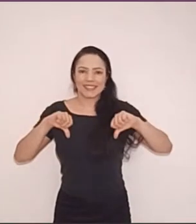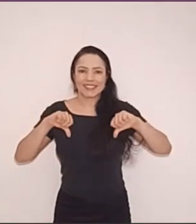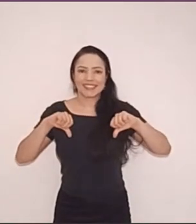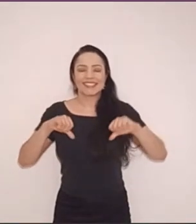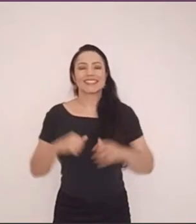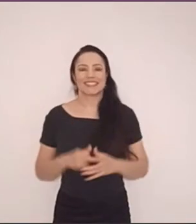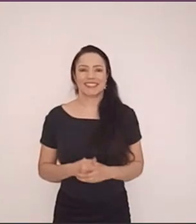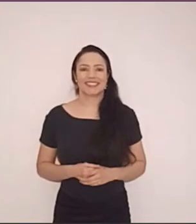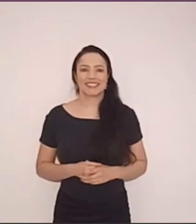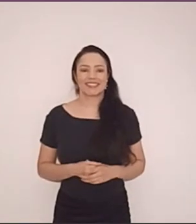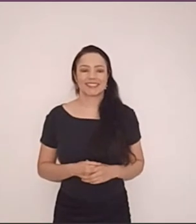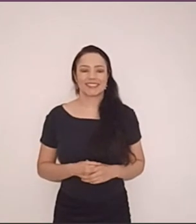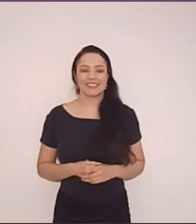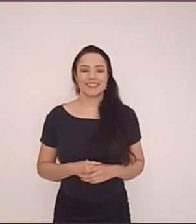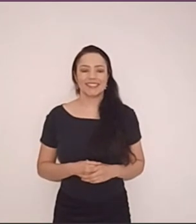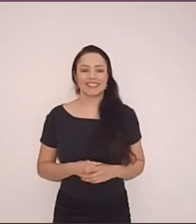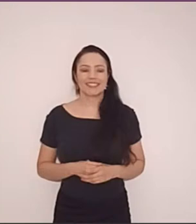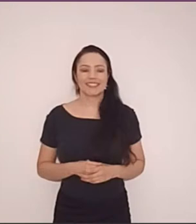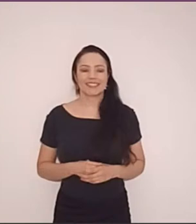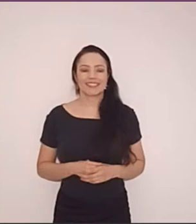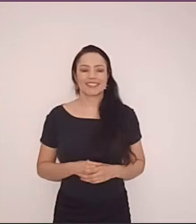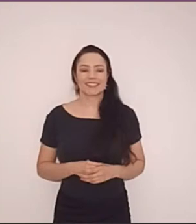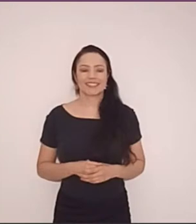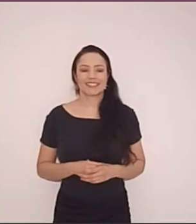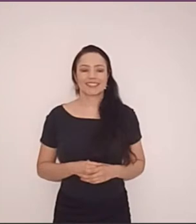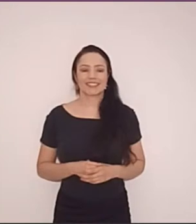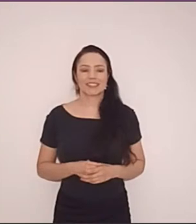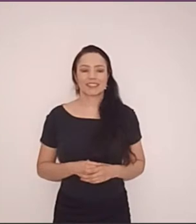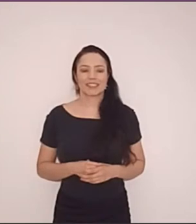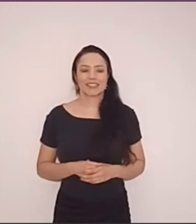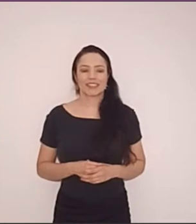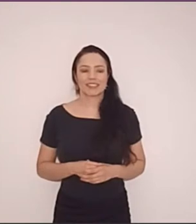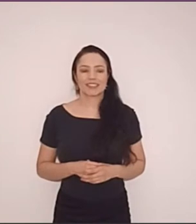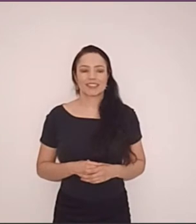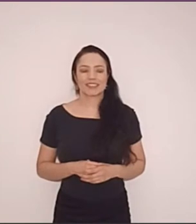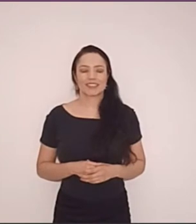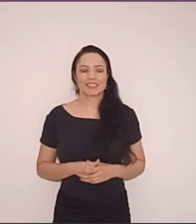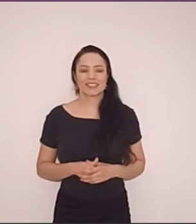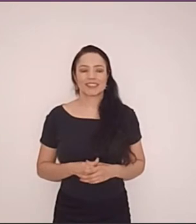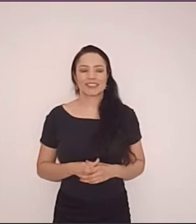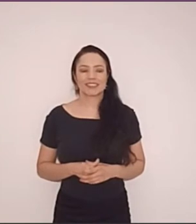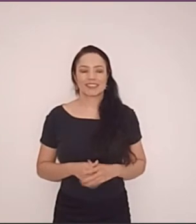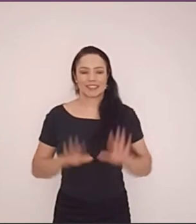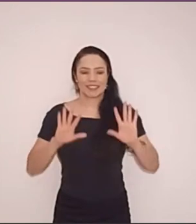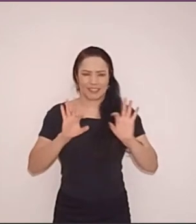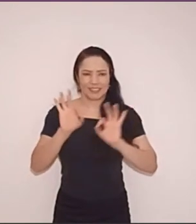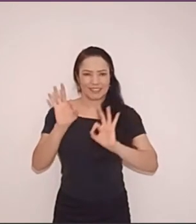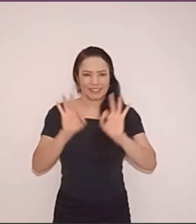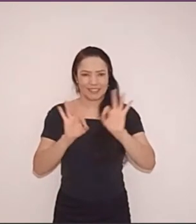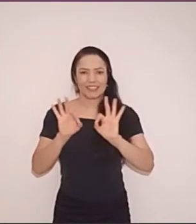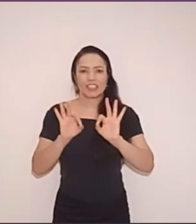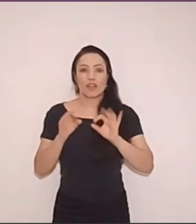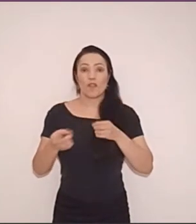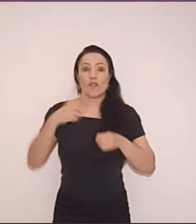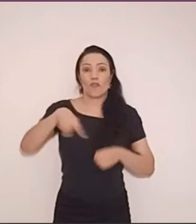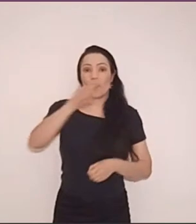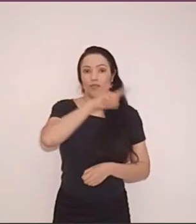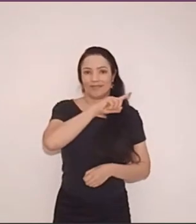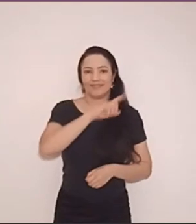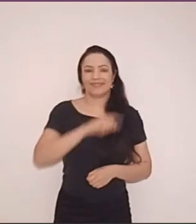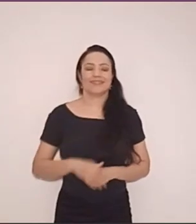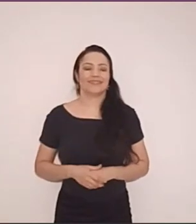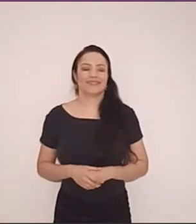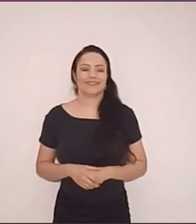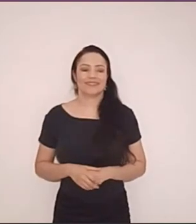aqui o o iate outra coisa eu vou voltar aqui estou